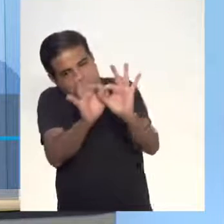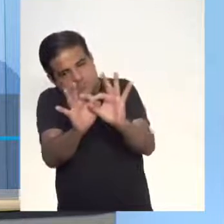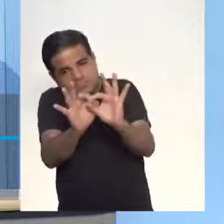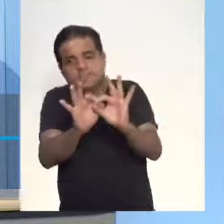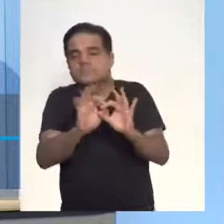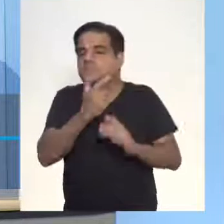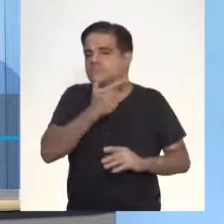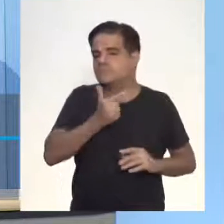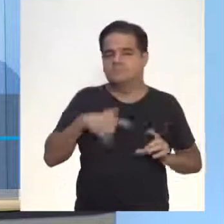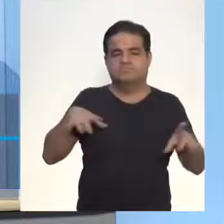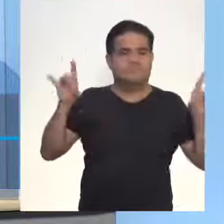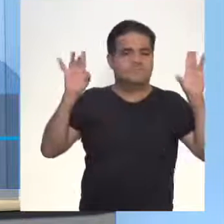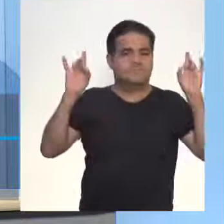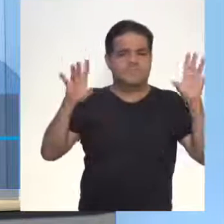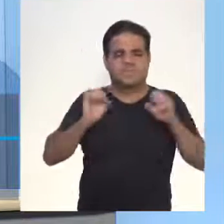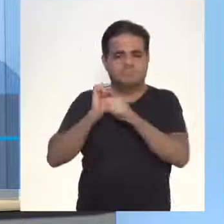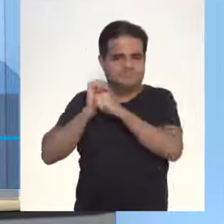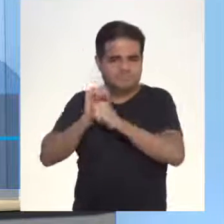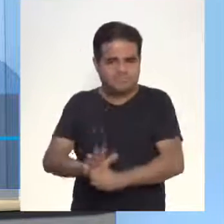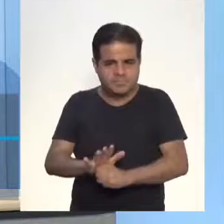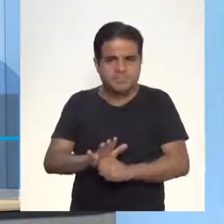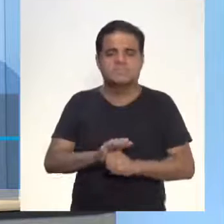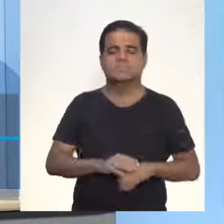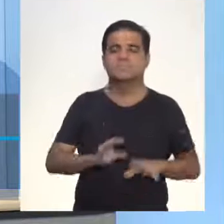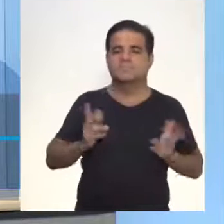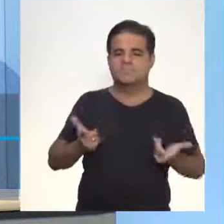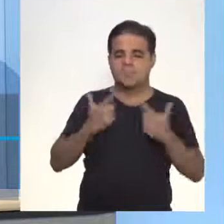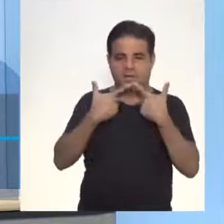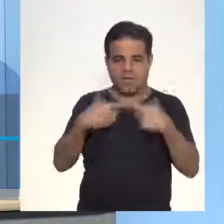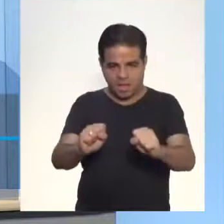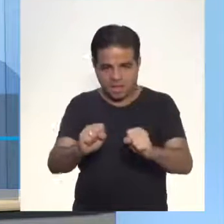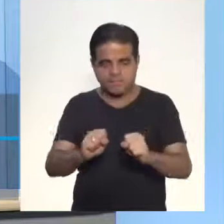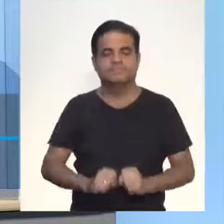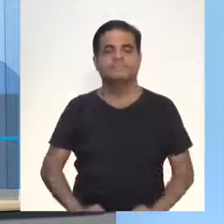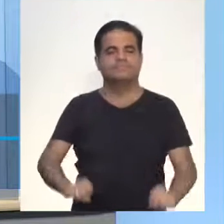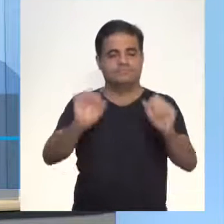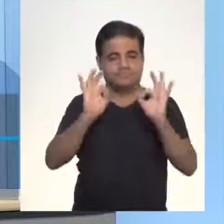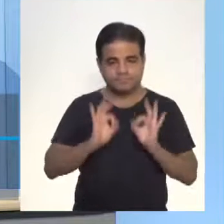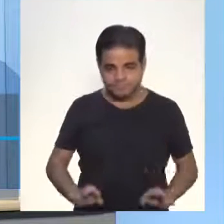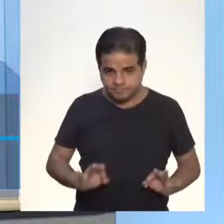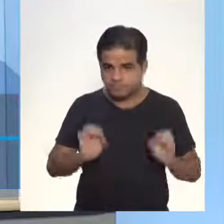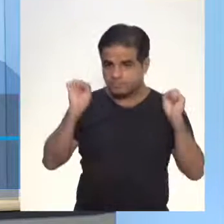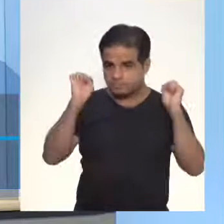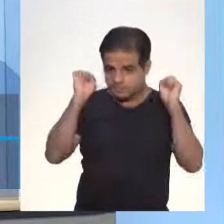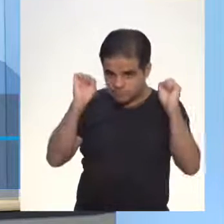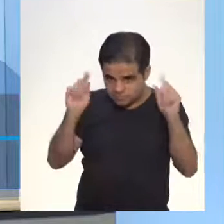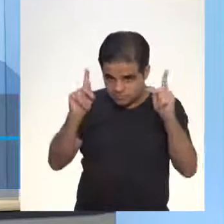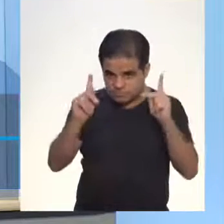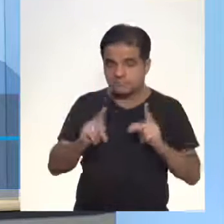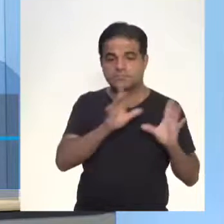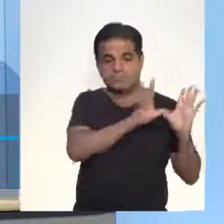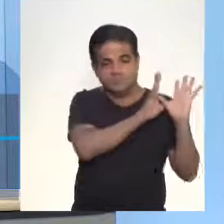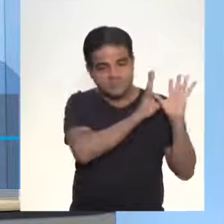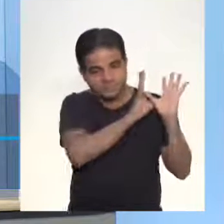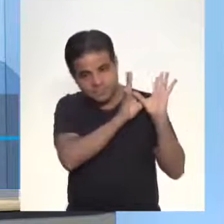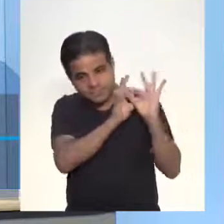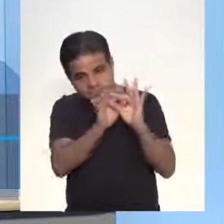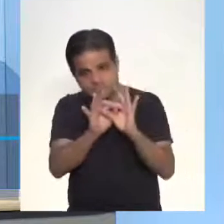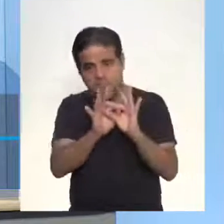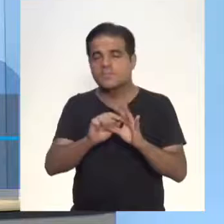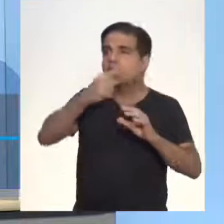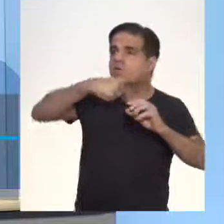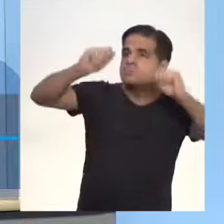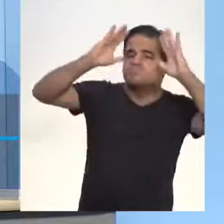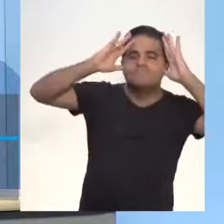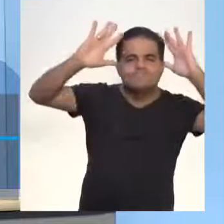sem prestígio, algo pejorativo, que nós falamos na linguagem, né, pejorativa. Ok? Então, é esse o contexto aí para